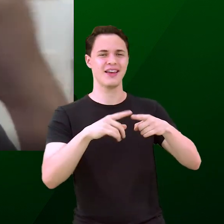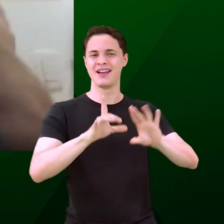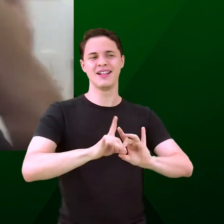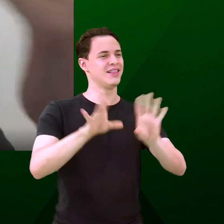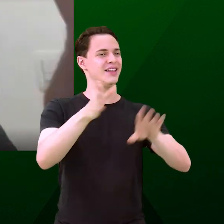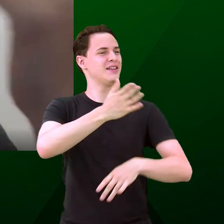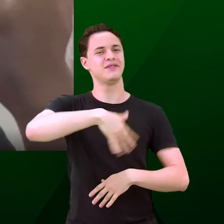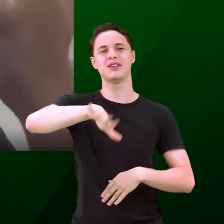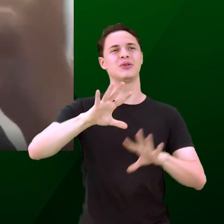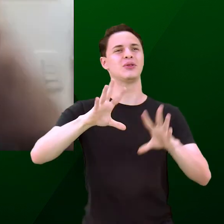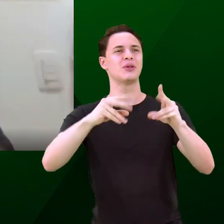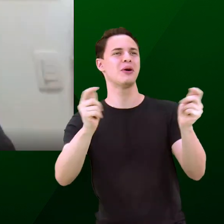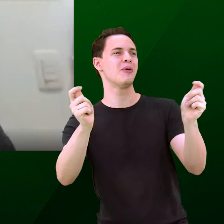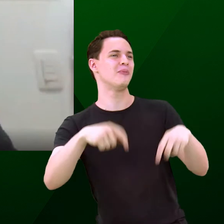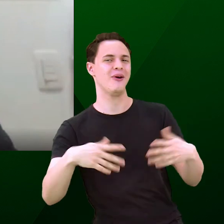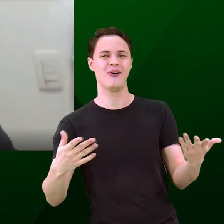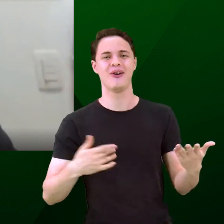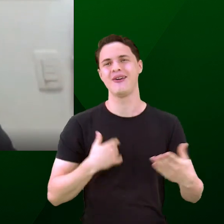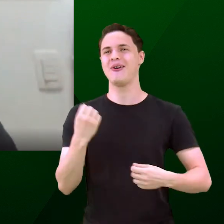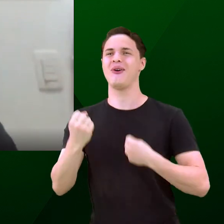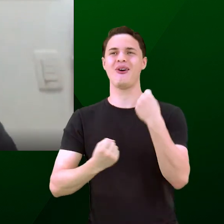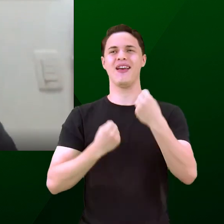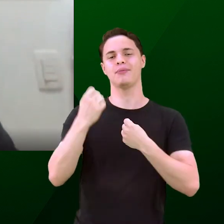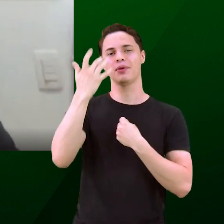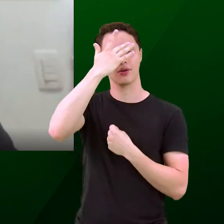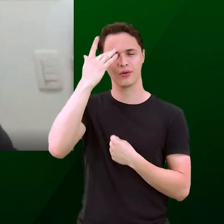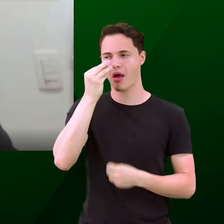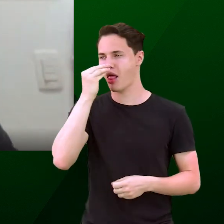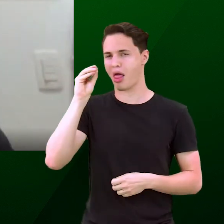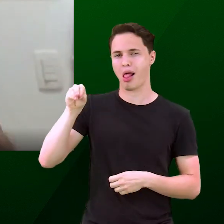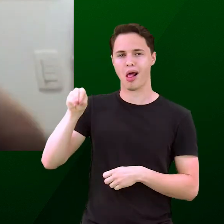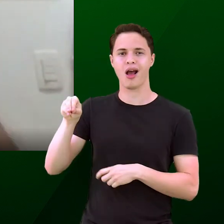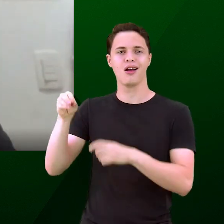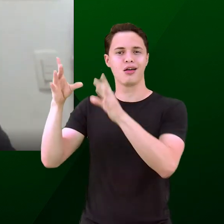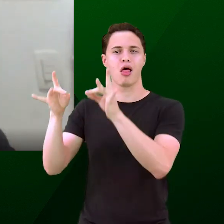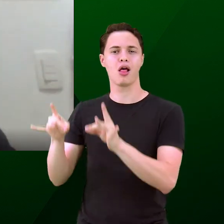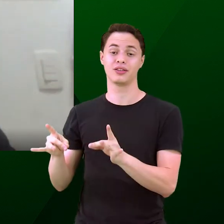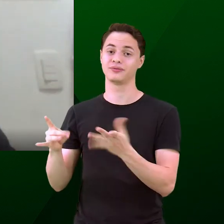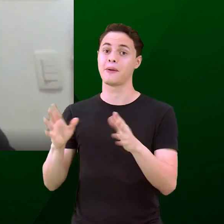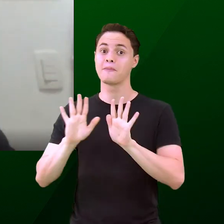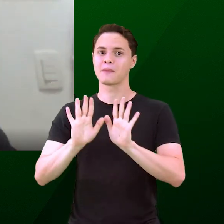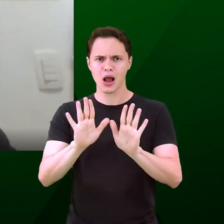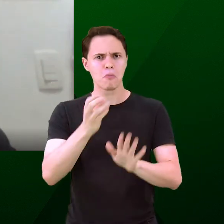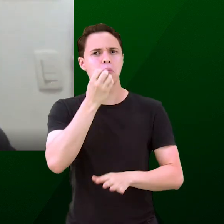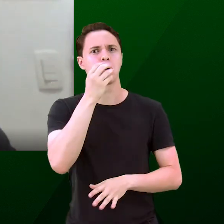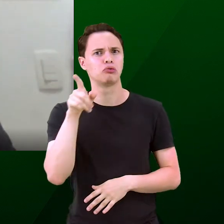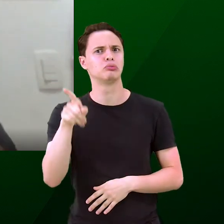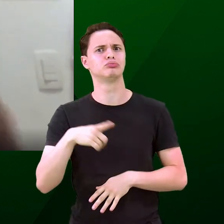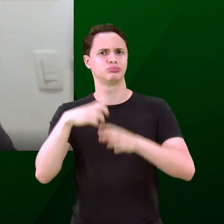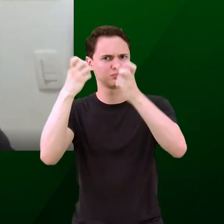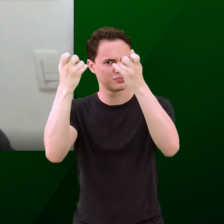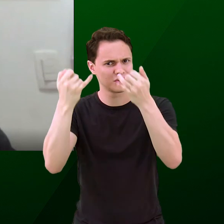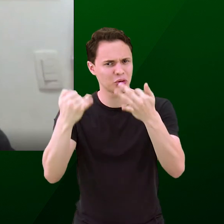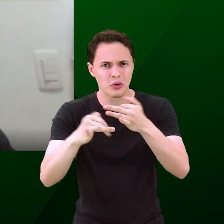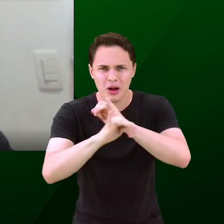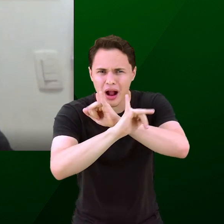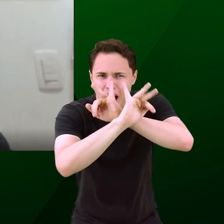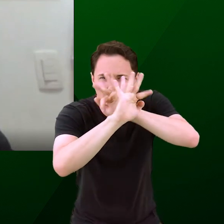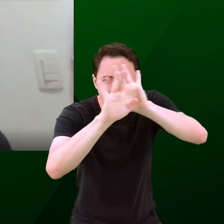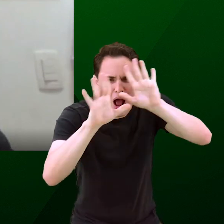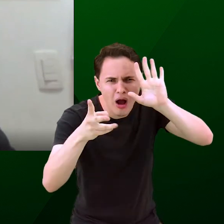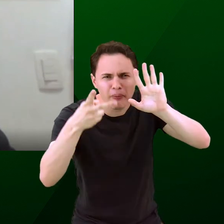e articular. Então, faça um reforço. Não tem como pagar academia. Faça em casa. Né? Tenta desenvolver